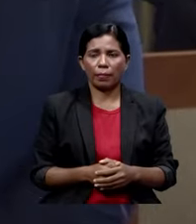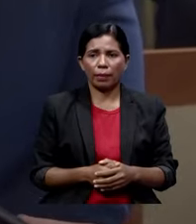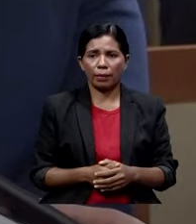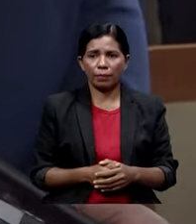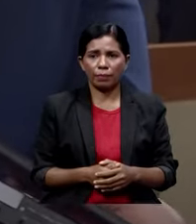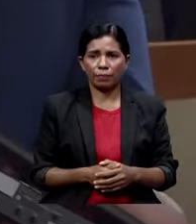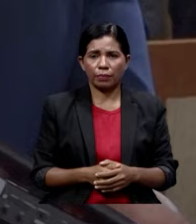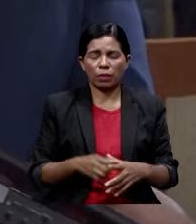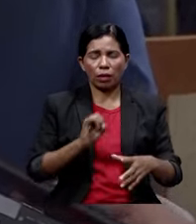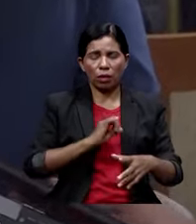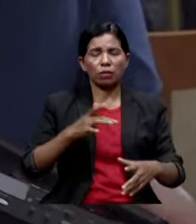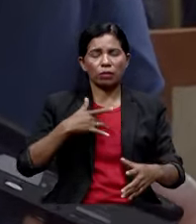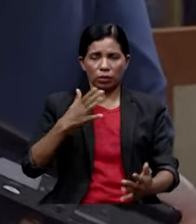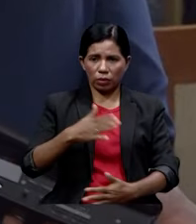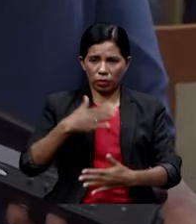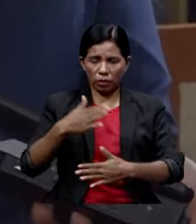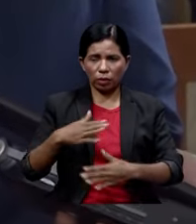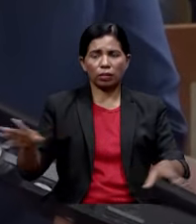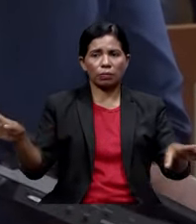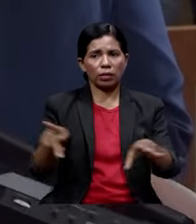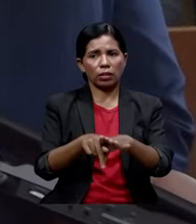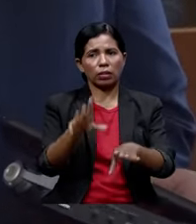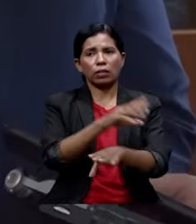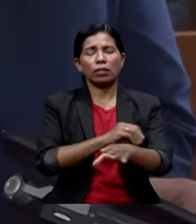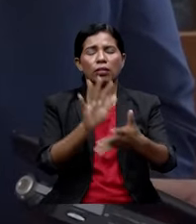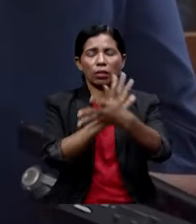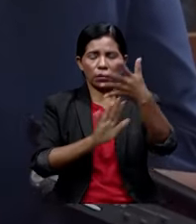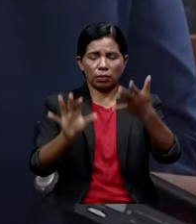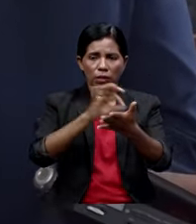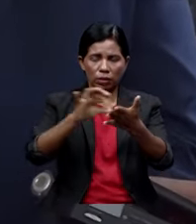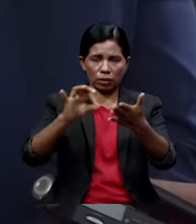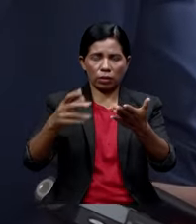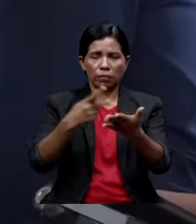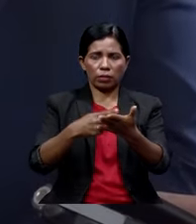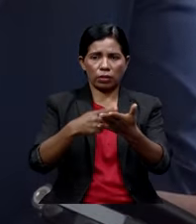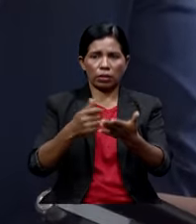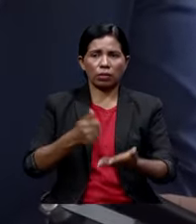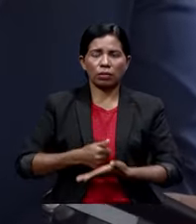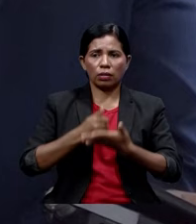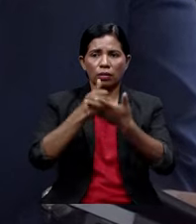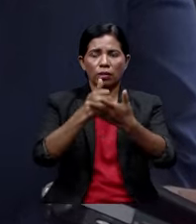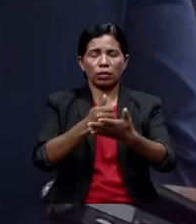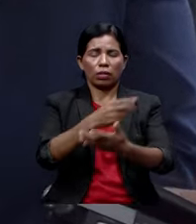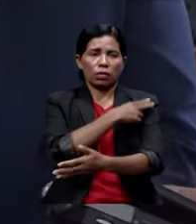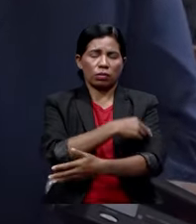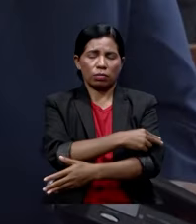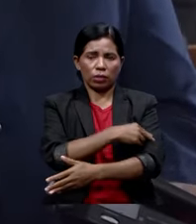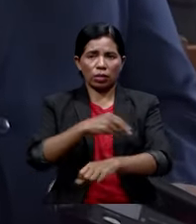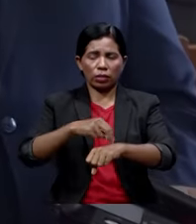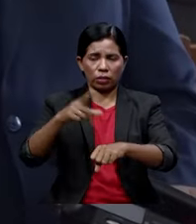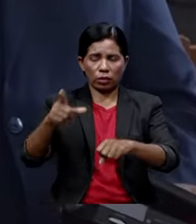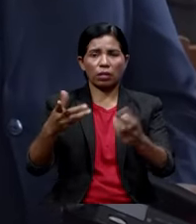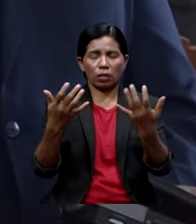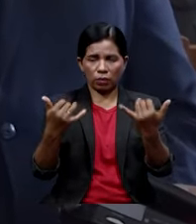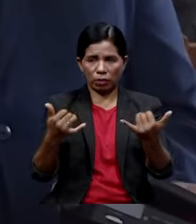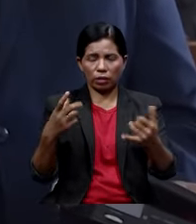É uma satisfação poder ter participado na cerimônia de assinatura do projeto de assistência do Hospital Nacional nesta vez.